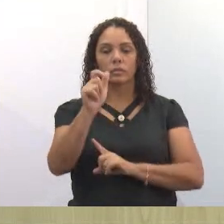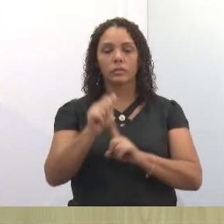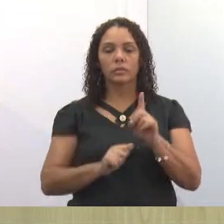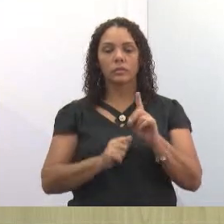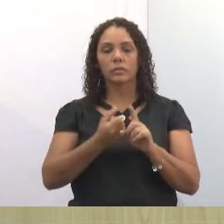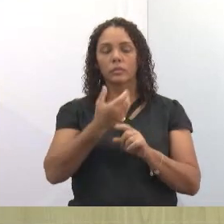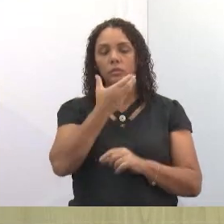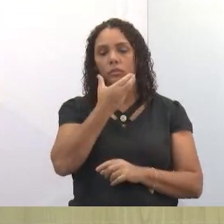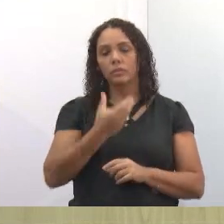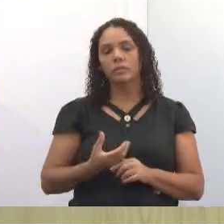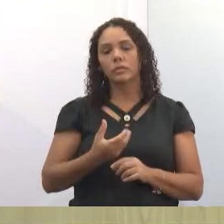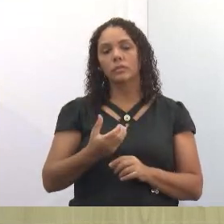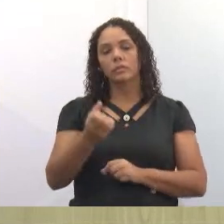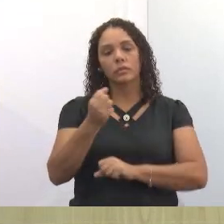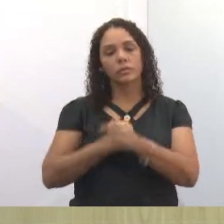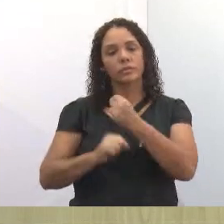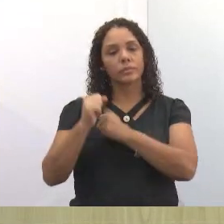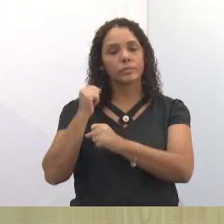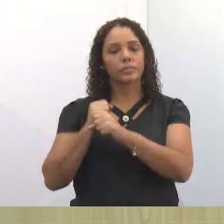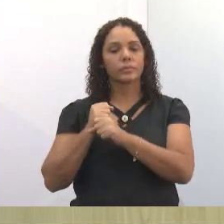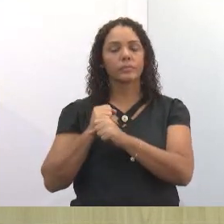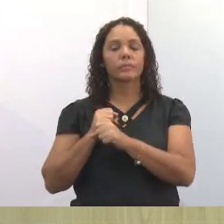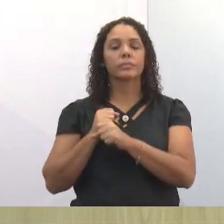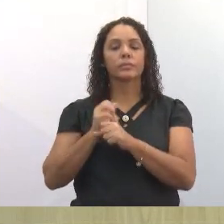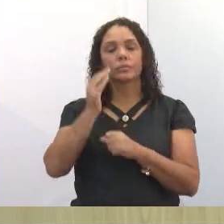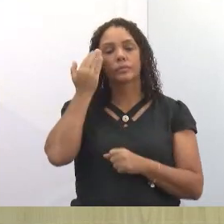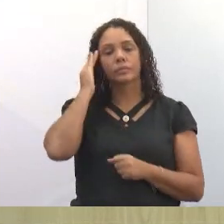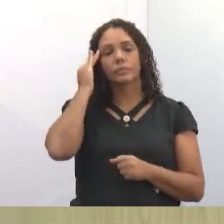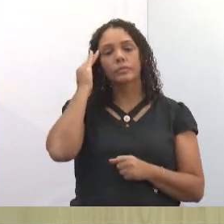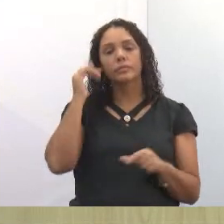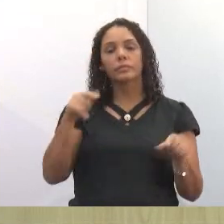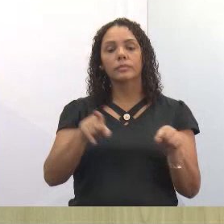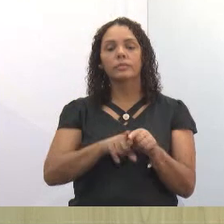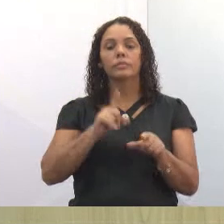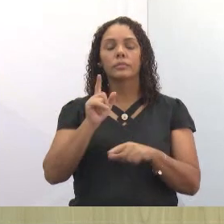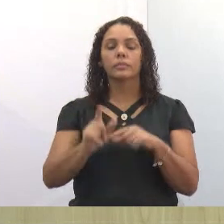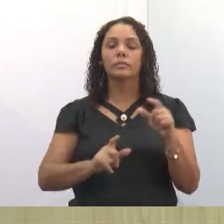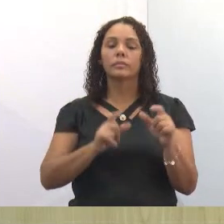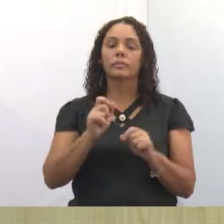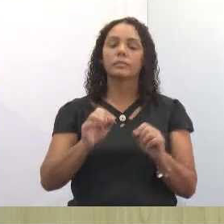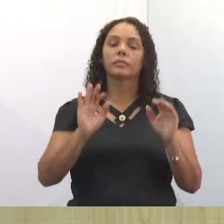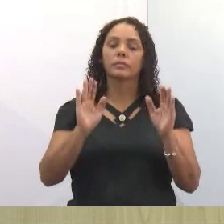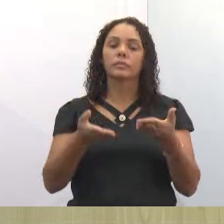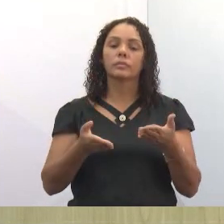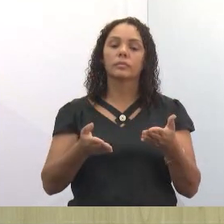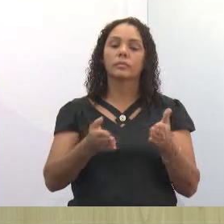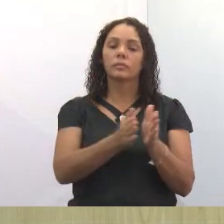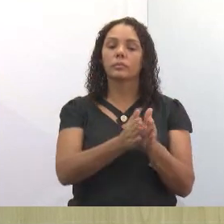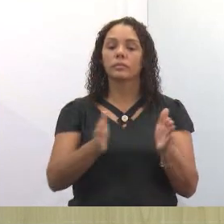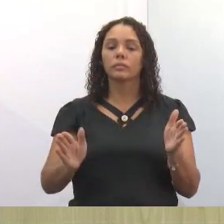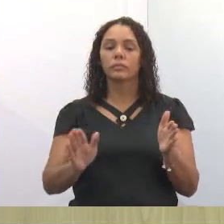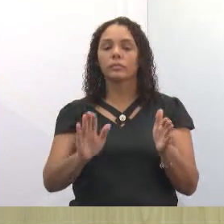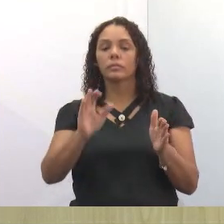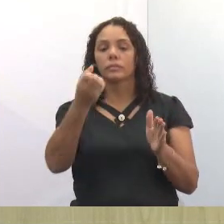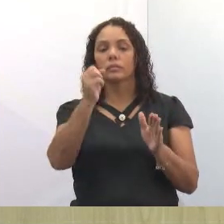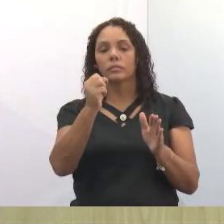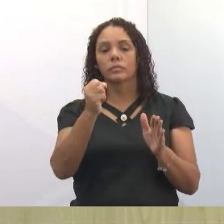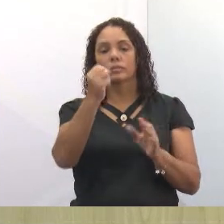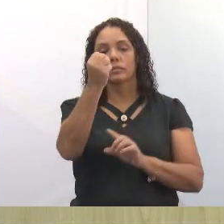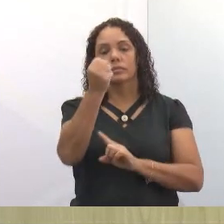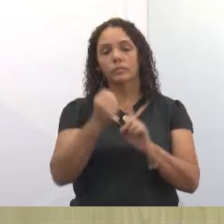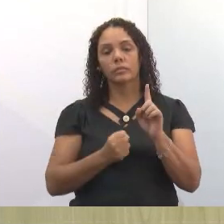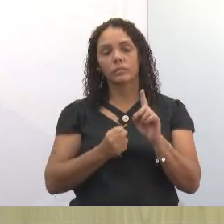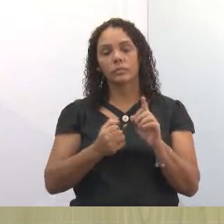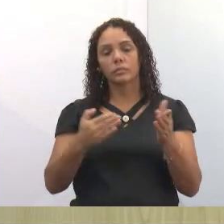de 2023. E considerando, por fim, que já se passaram 8 meses e